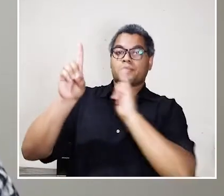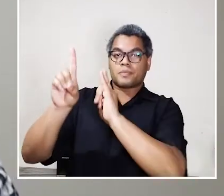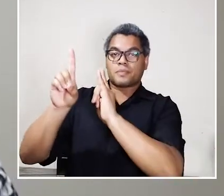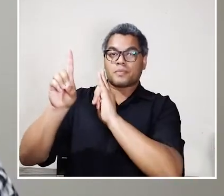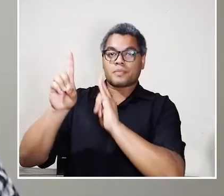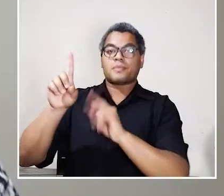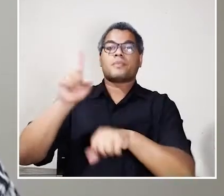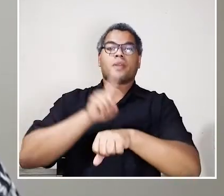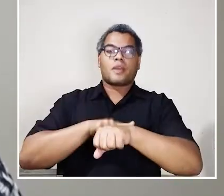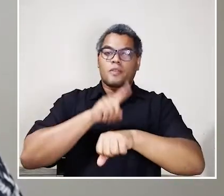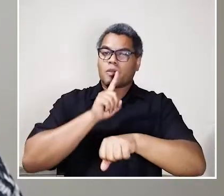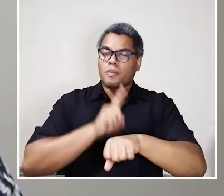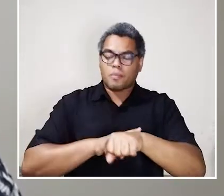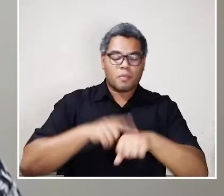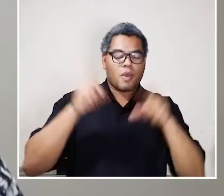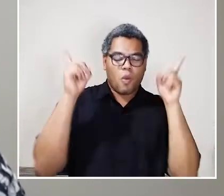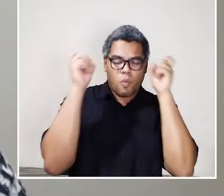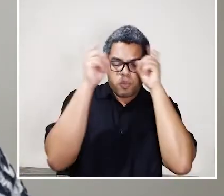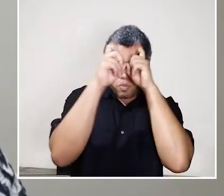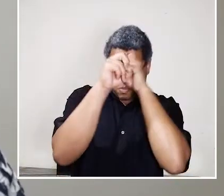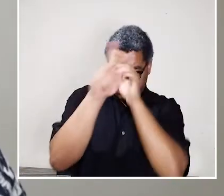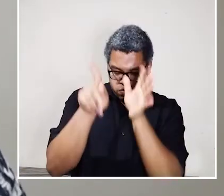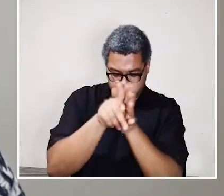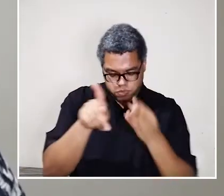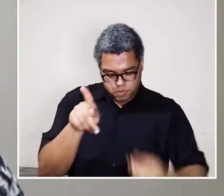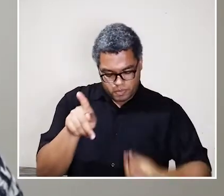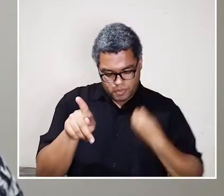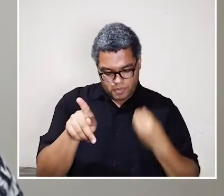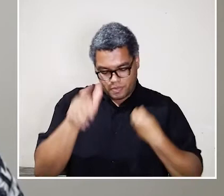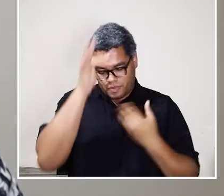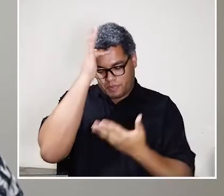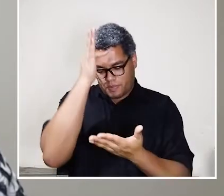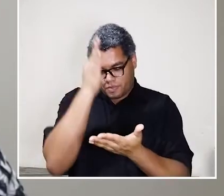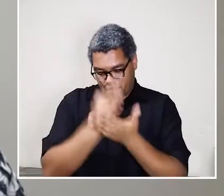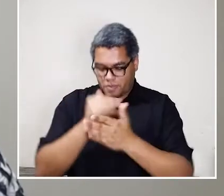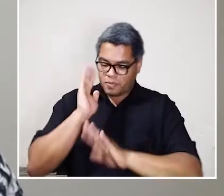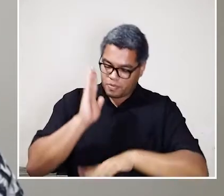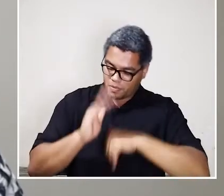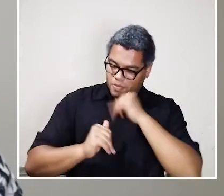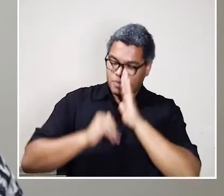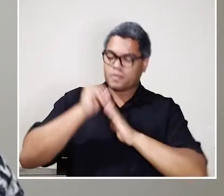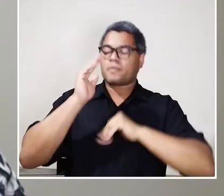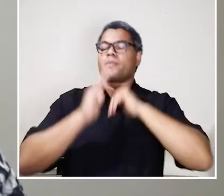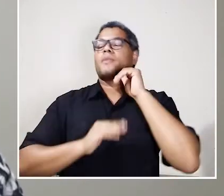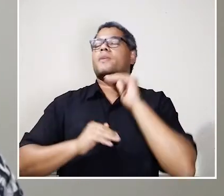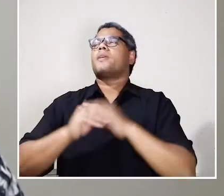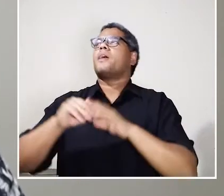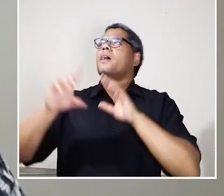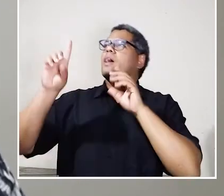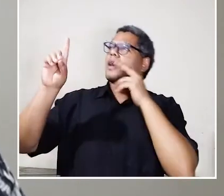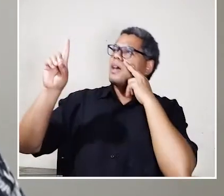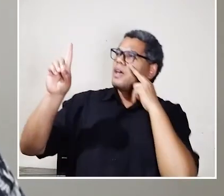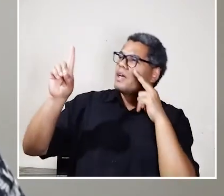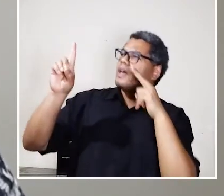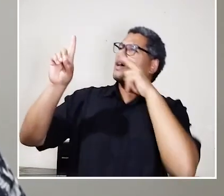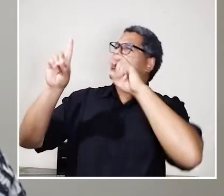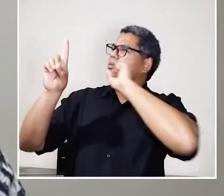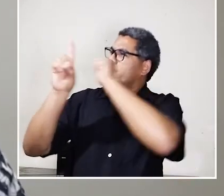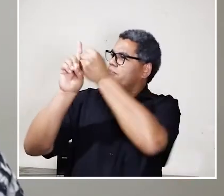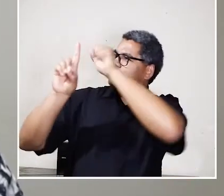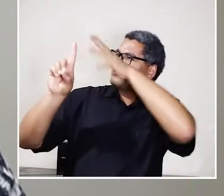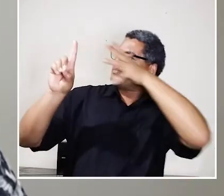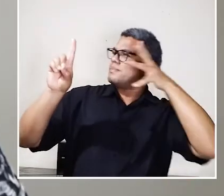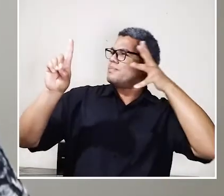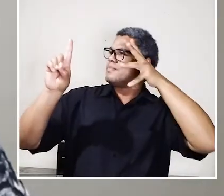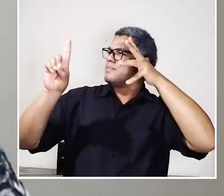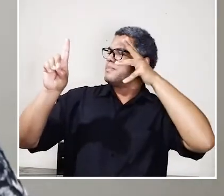no meio das tempestades da vida que exercitamos a fé e vemos a Deus com maior clareza. É